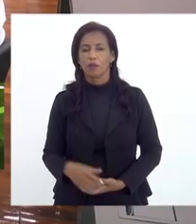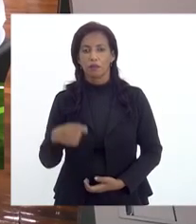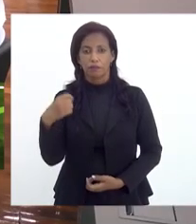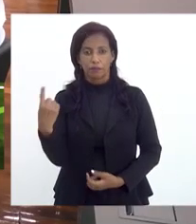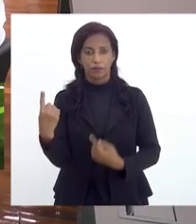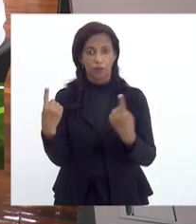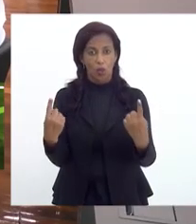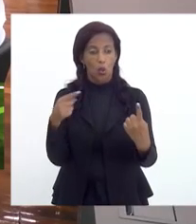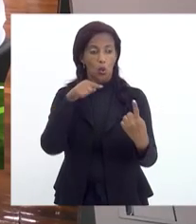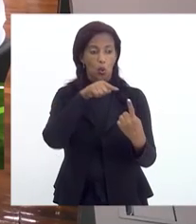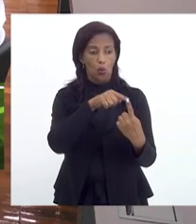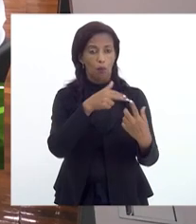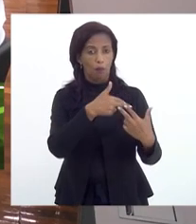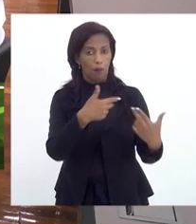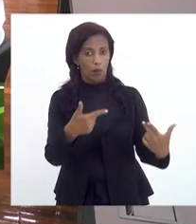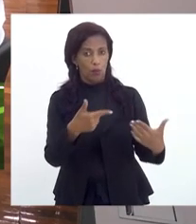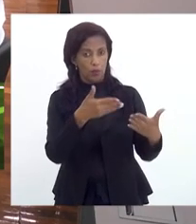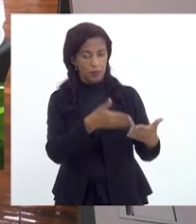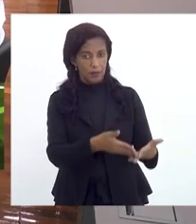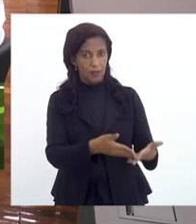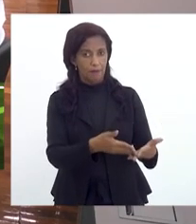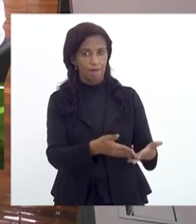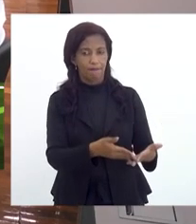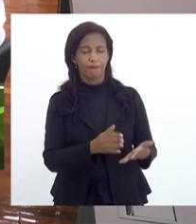Uma coisa É você Seguritizar